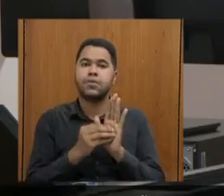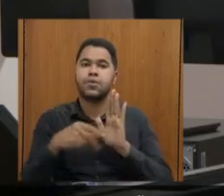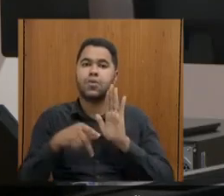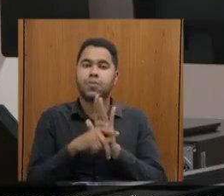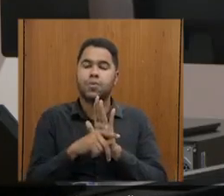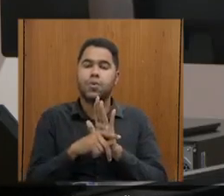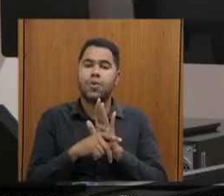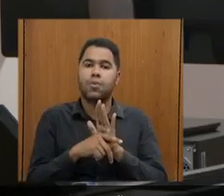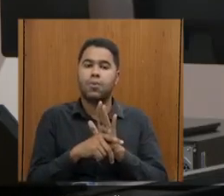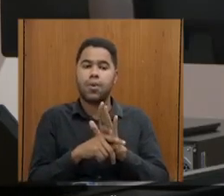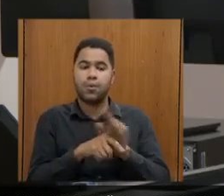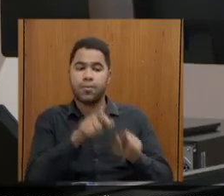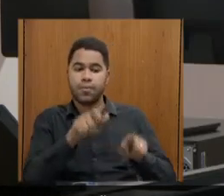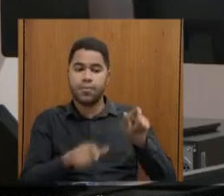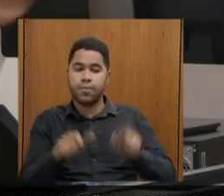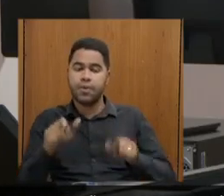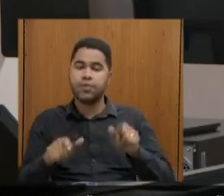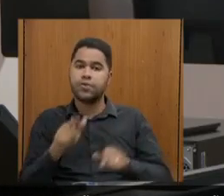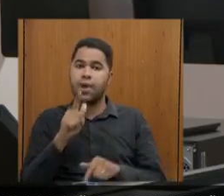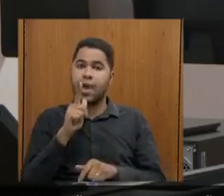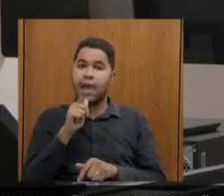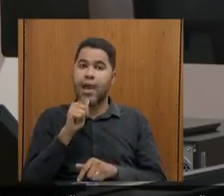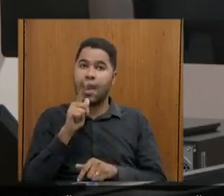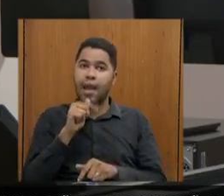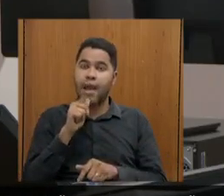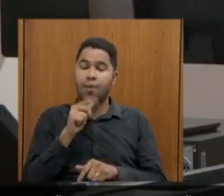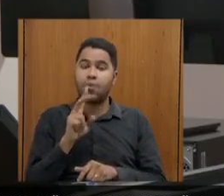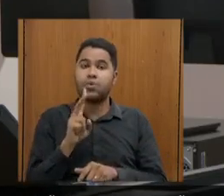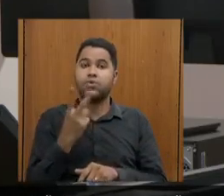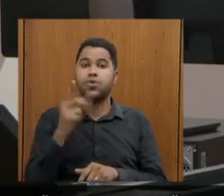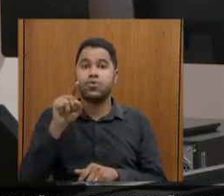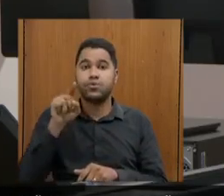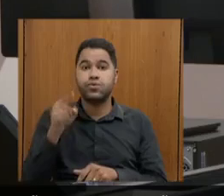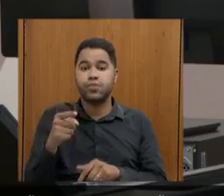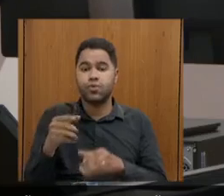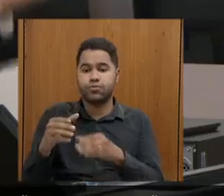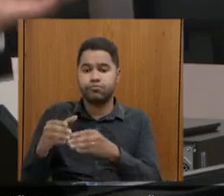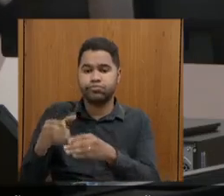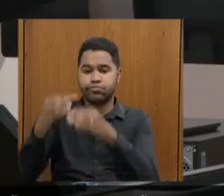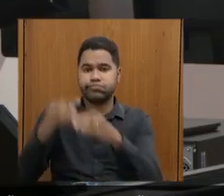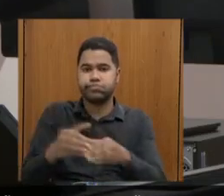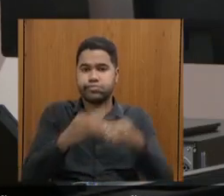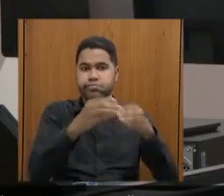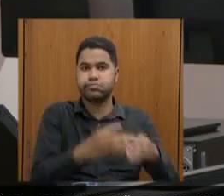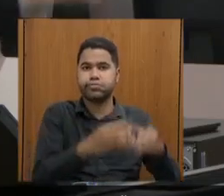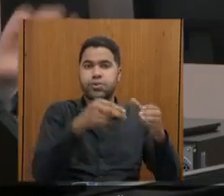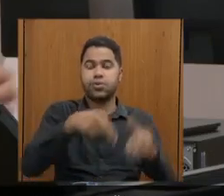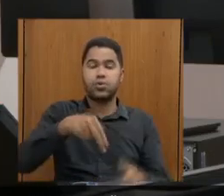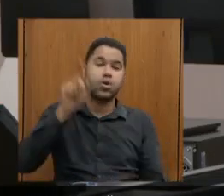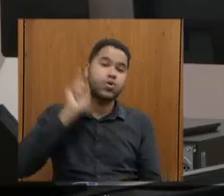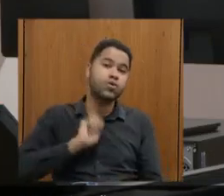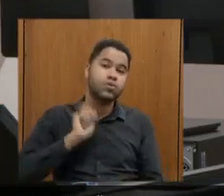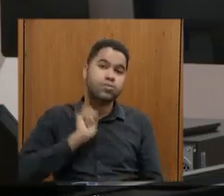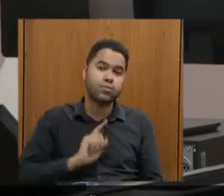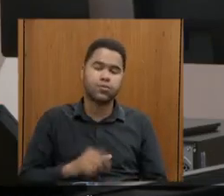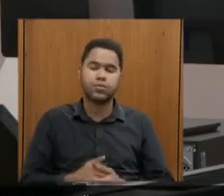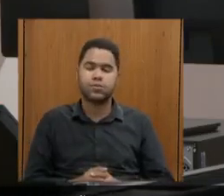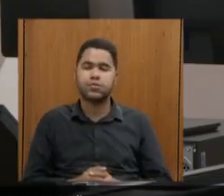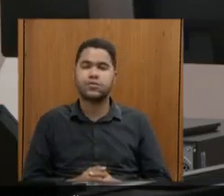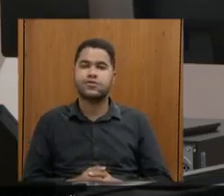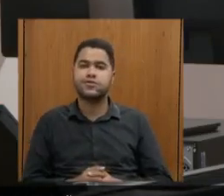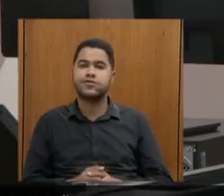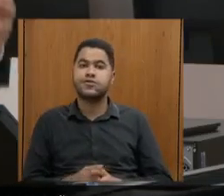submersa e botar o pessoal para ter água em dois mil poços artesianos norte de Minas lado dividindo é era o guri